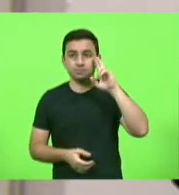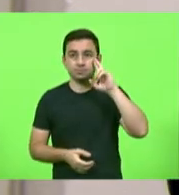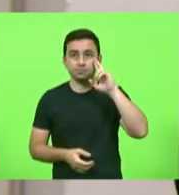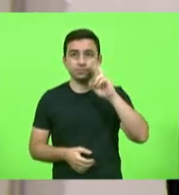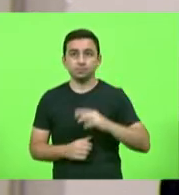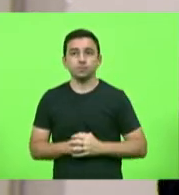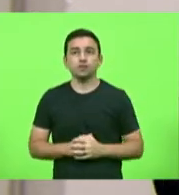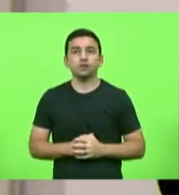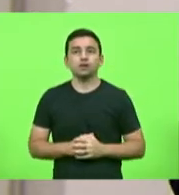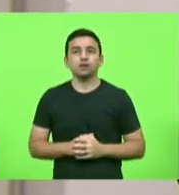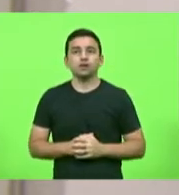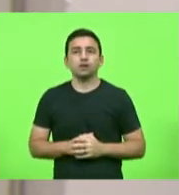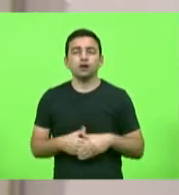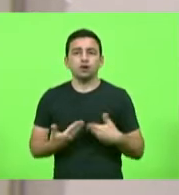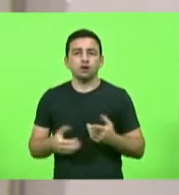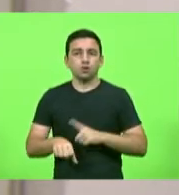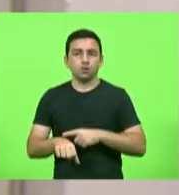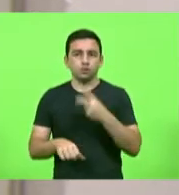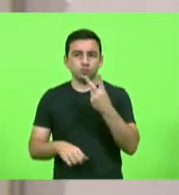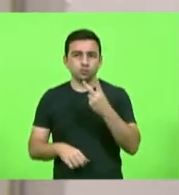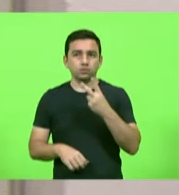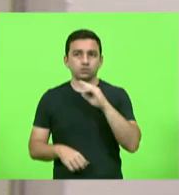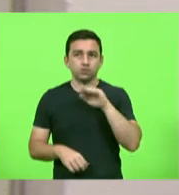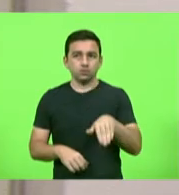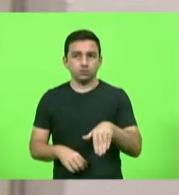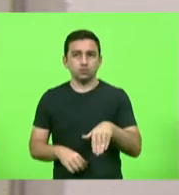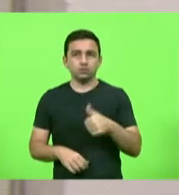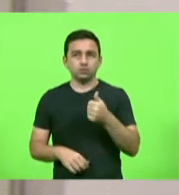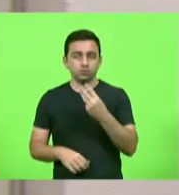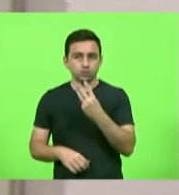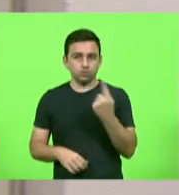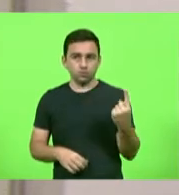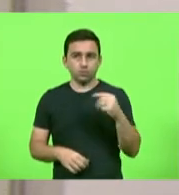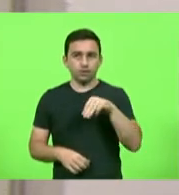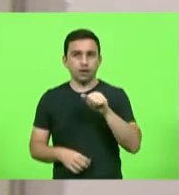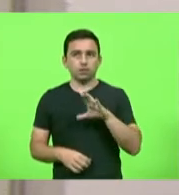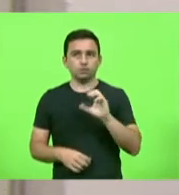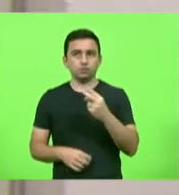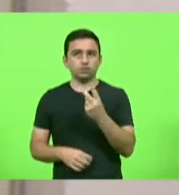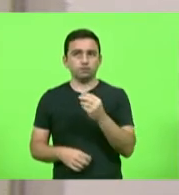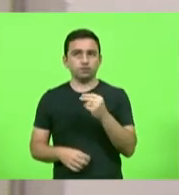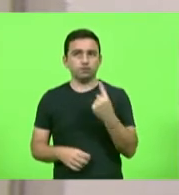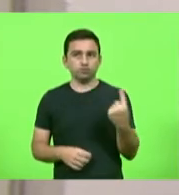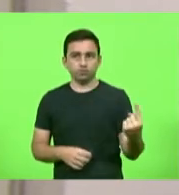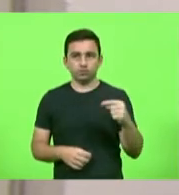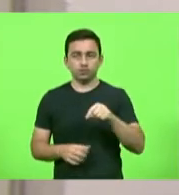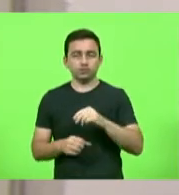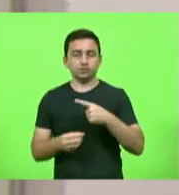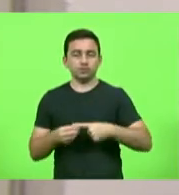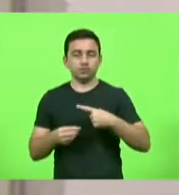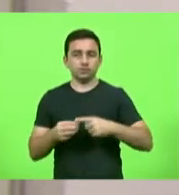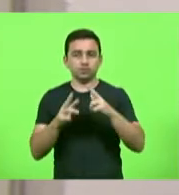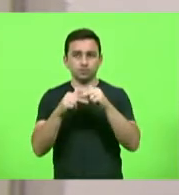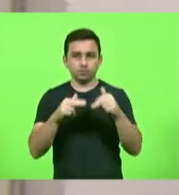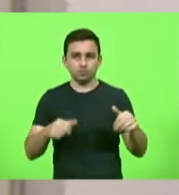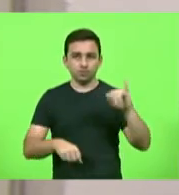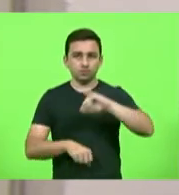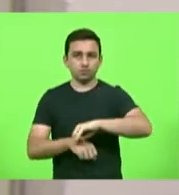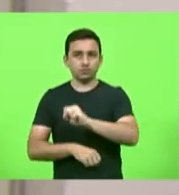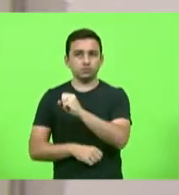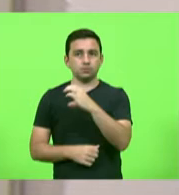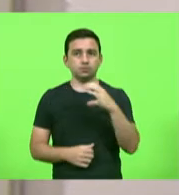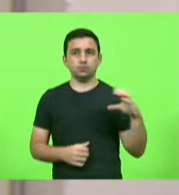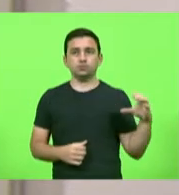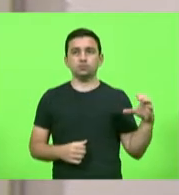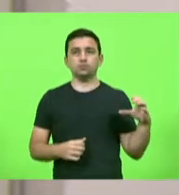14 horas do dia 31 do mês de março de 2021, nesta cidade de Florianópolis, capital do Estado de Santa Catarina,